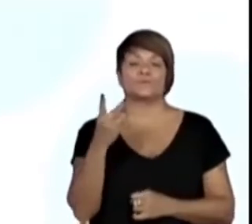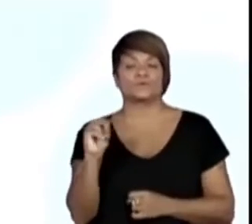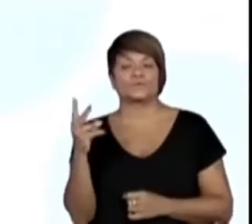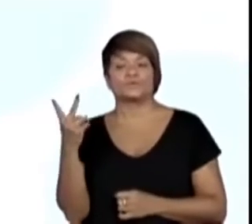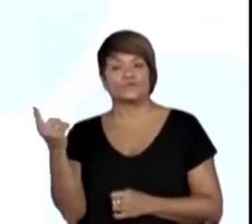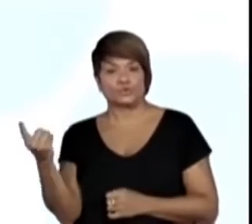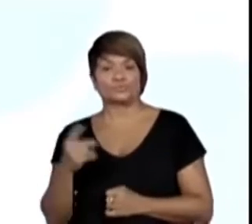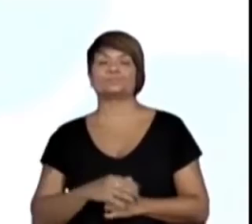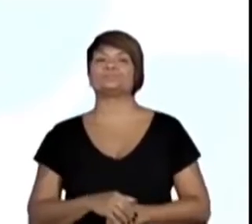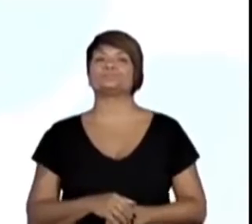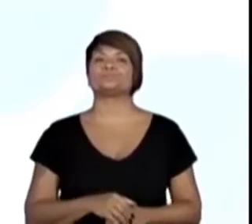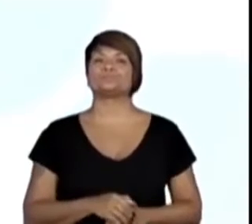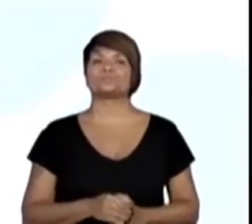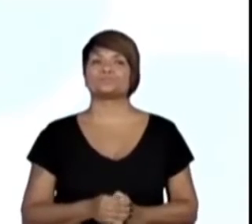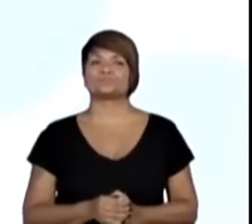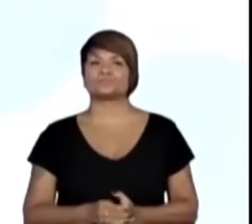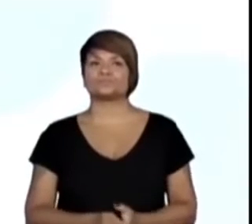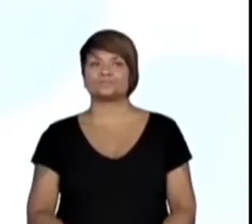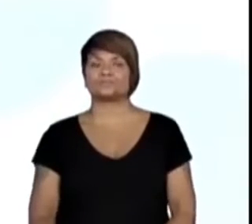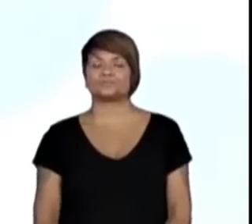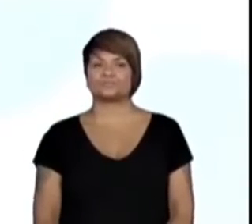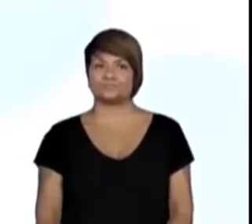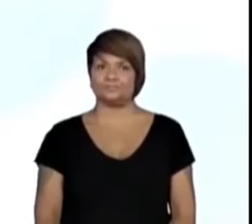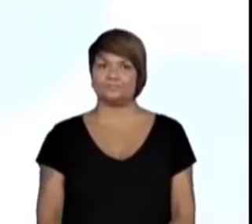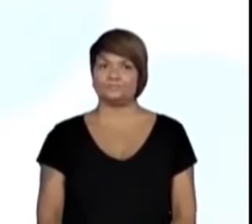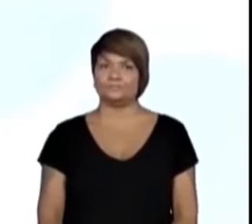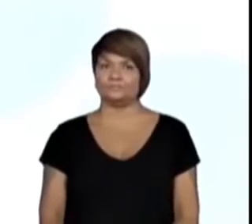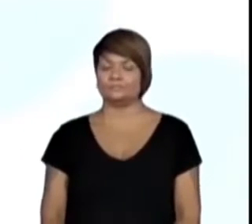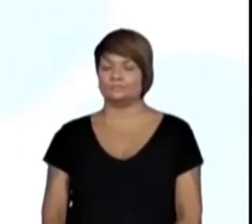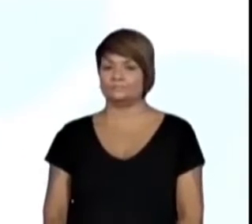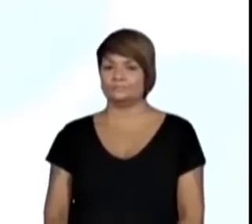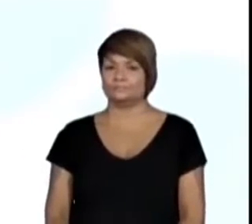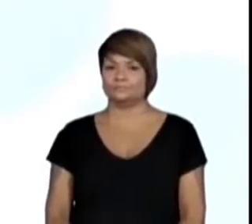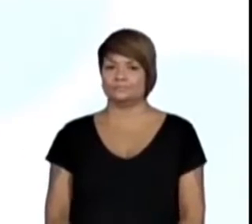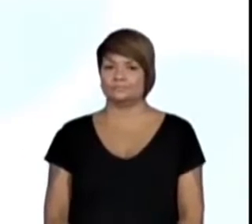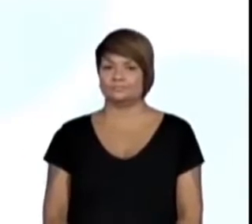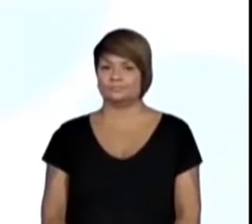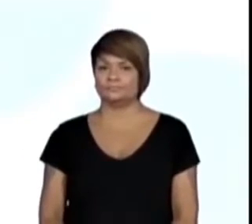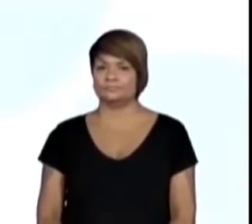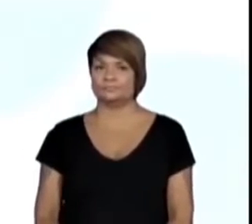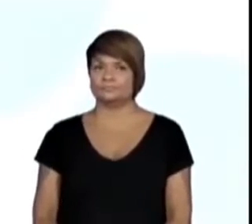bastante referência. De 2021.